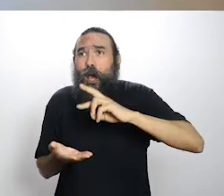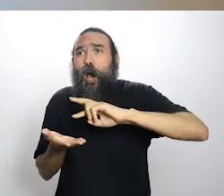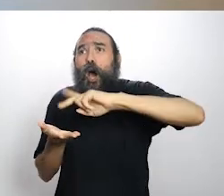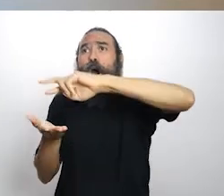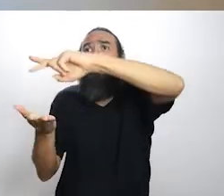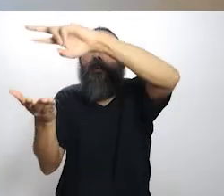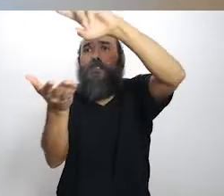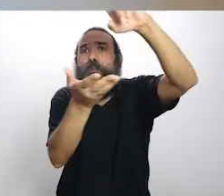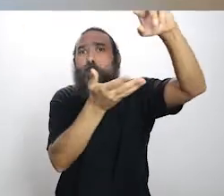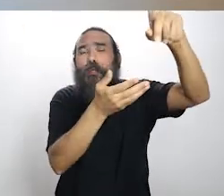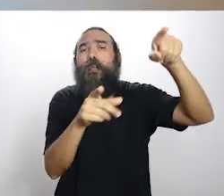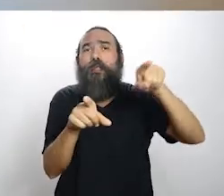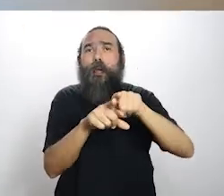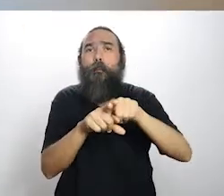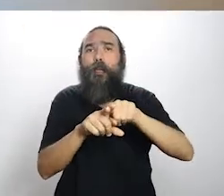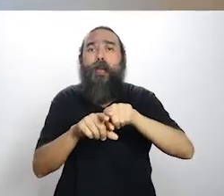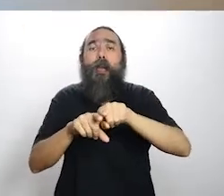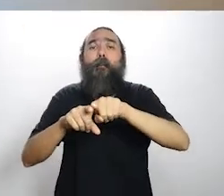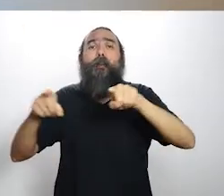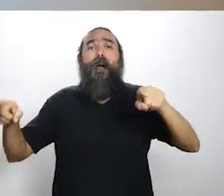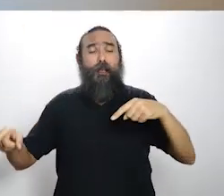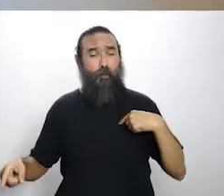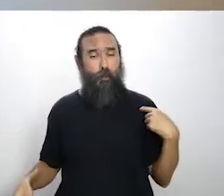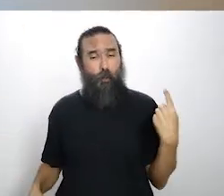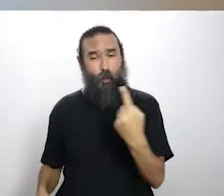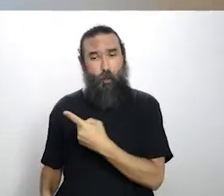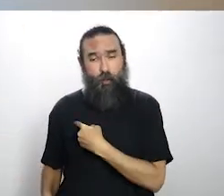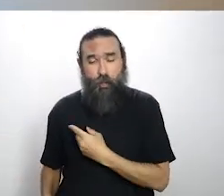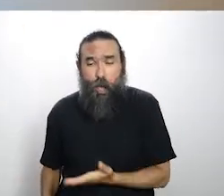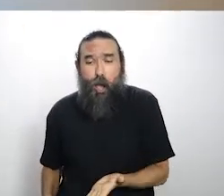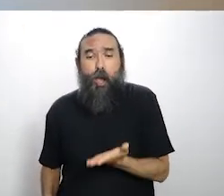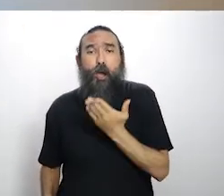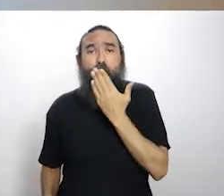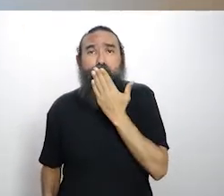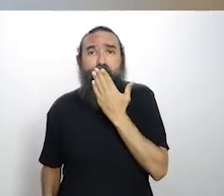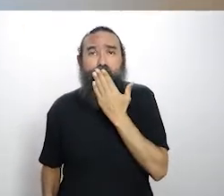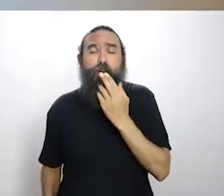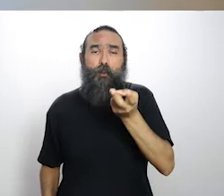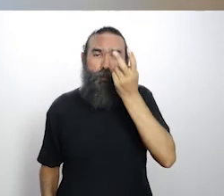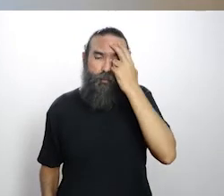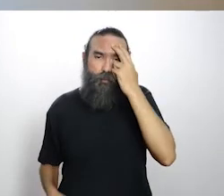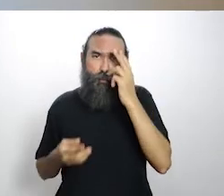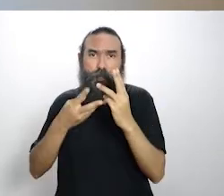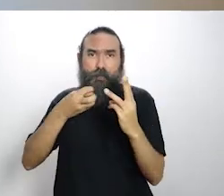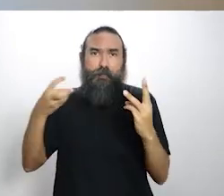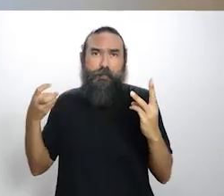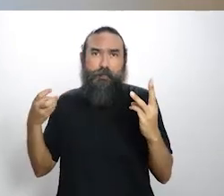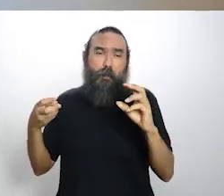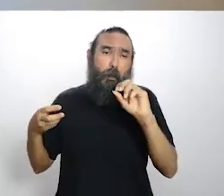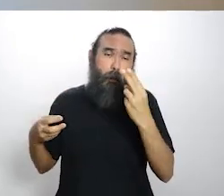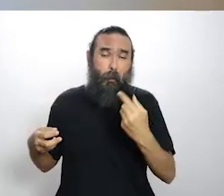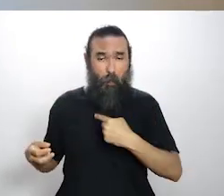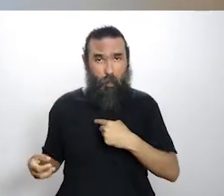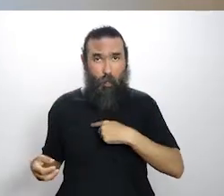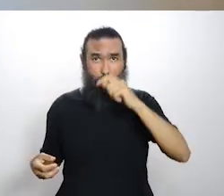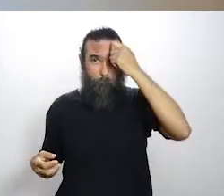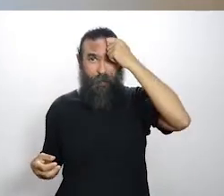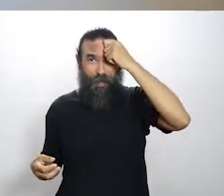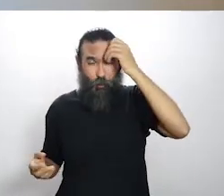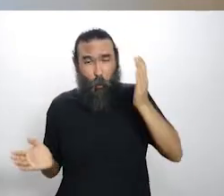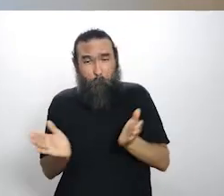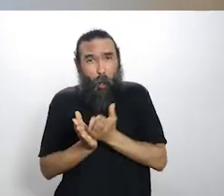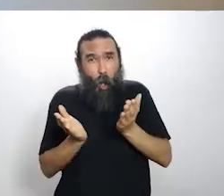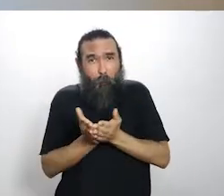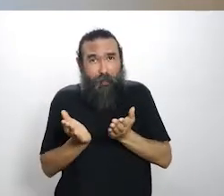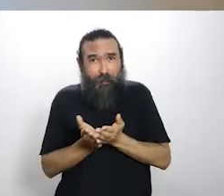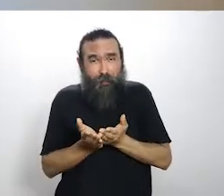Eu, preto na favela, não tenho que saber de outras coisas para além da minha realidade? Preciso, mas isso também é uma